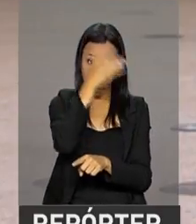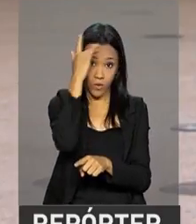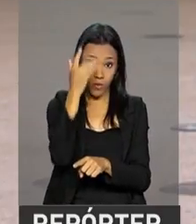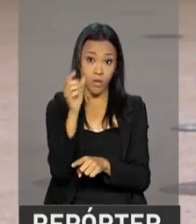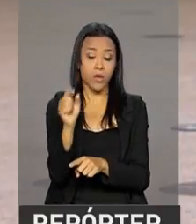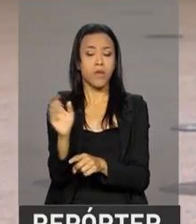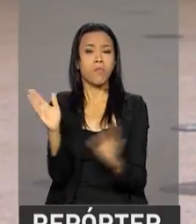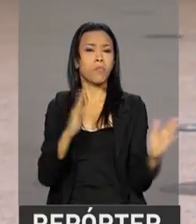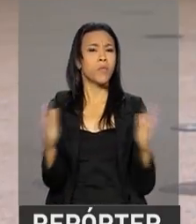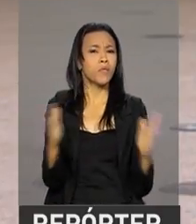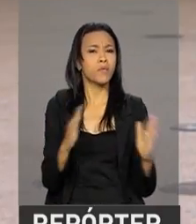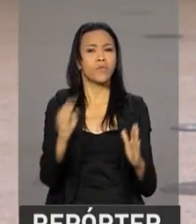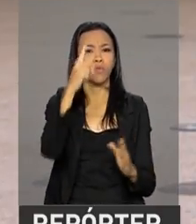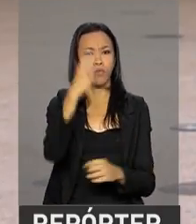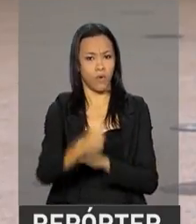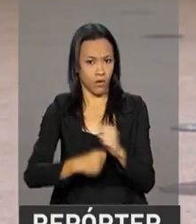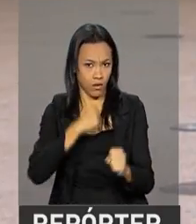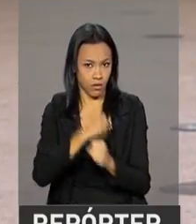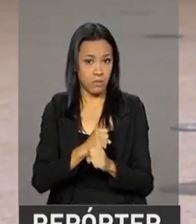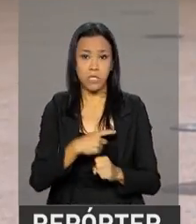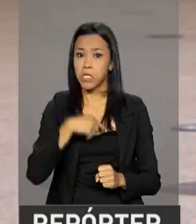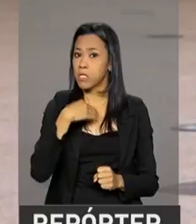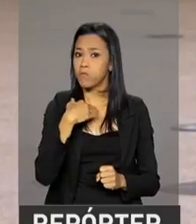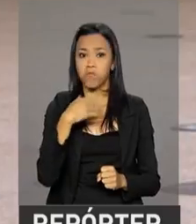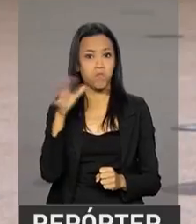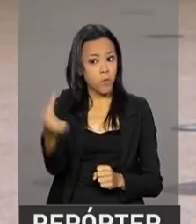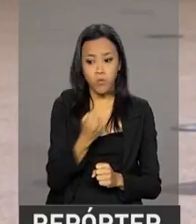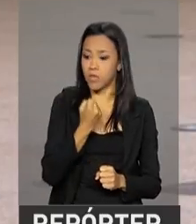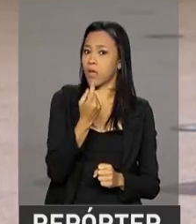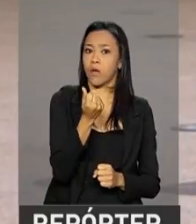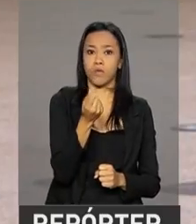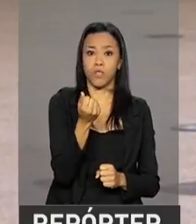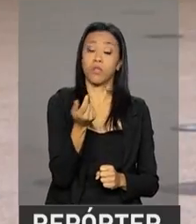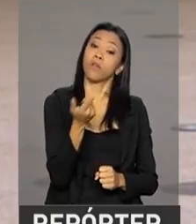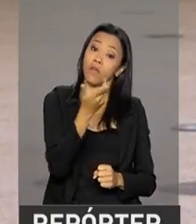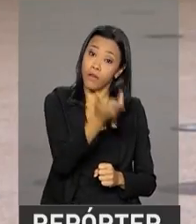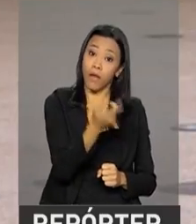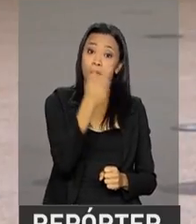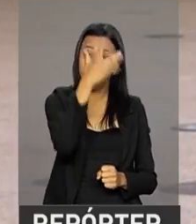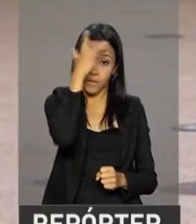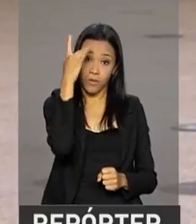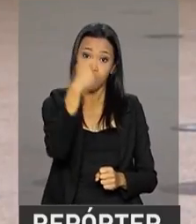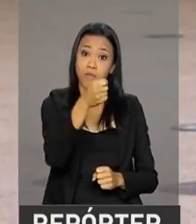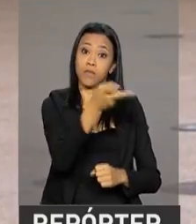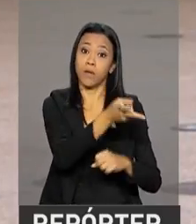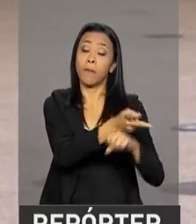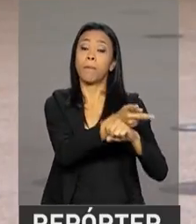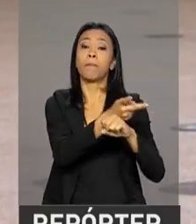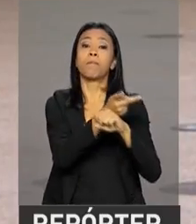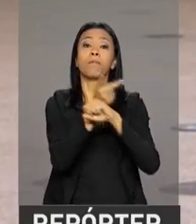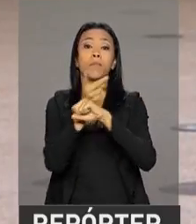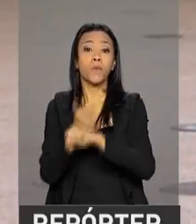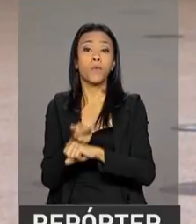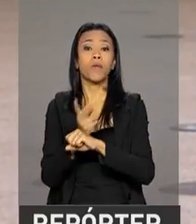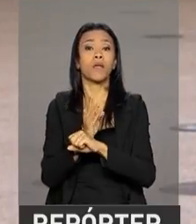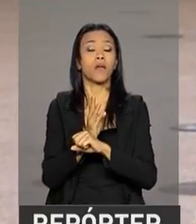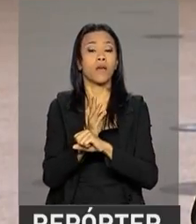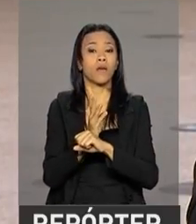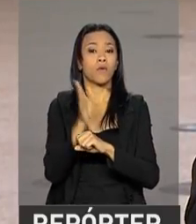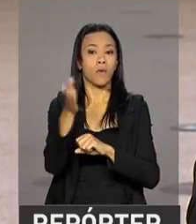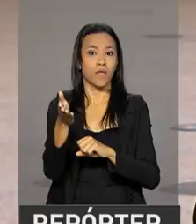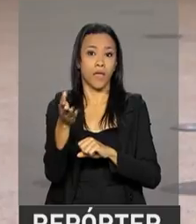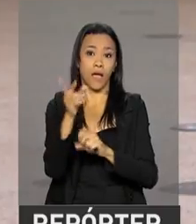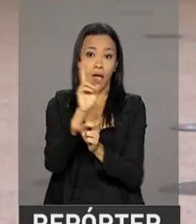contribuinte, pelo período de um ano. Se esse resgate não for feito nesse prazo, o contribuinte deverá então fazer uma solicitação diretamente